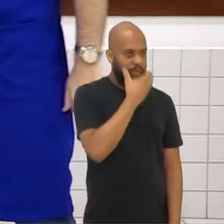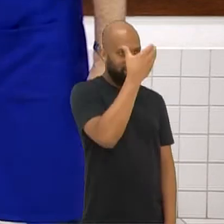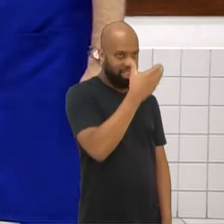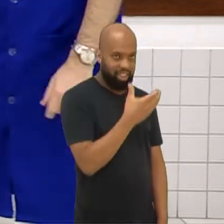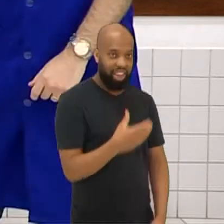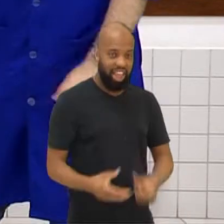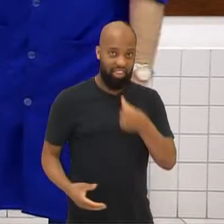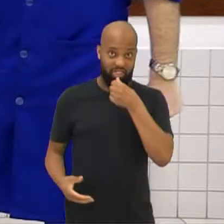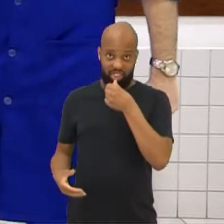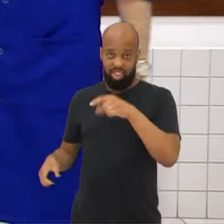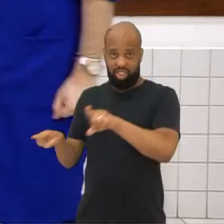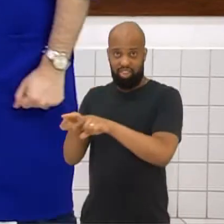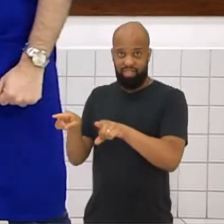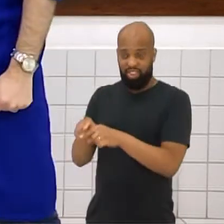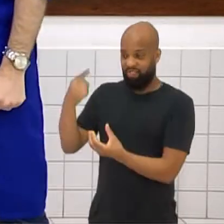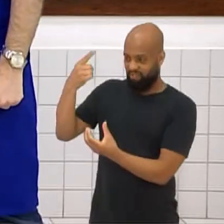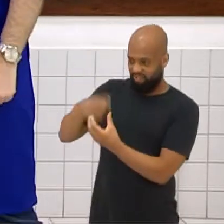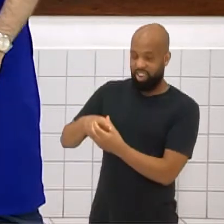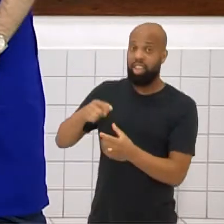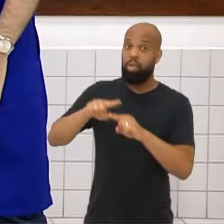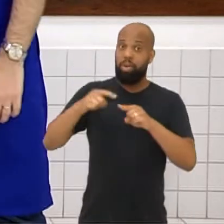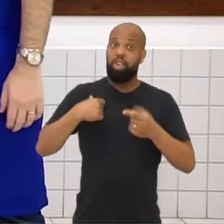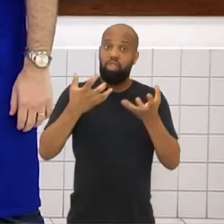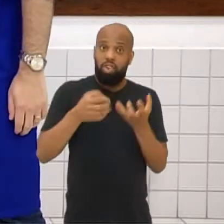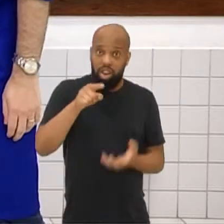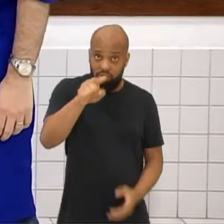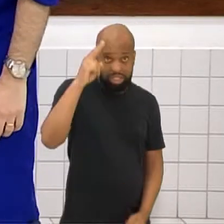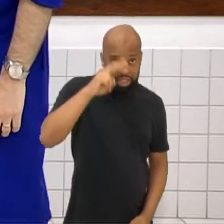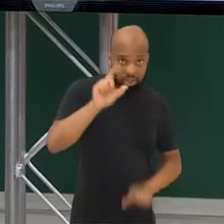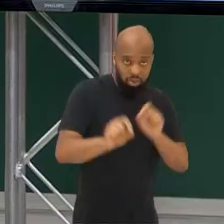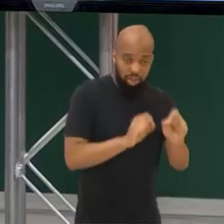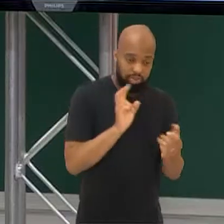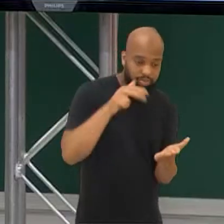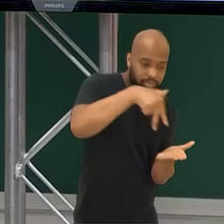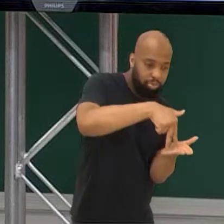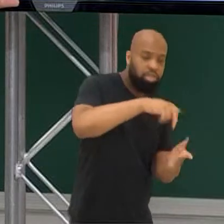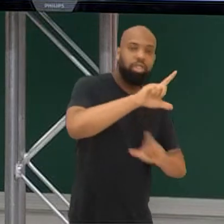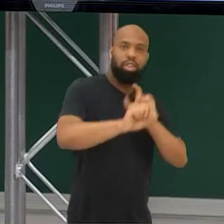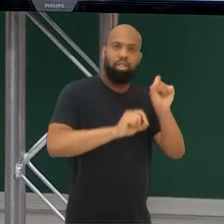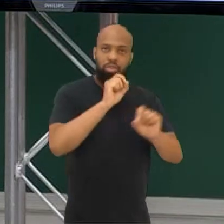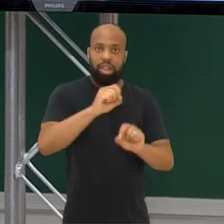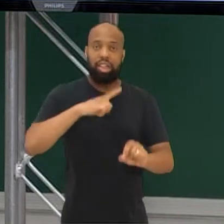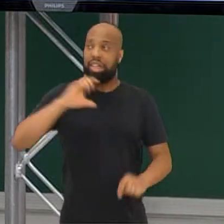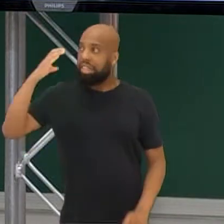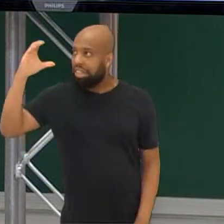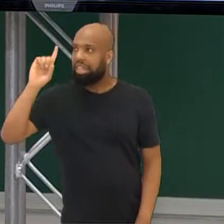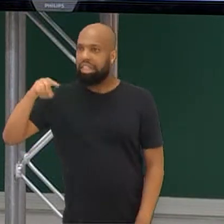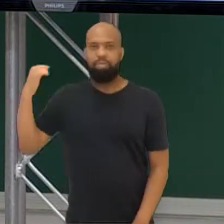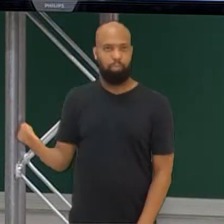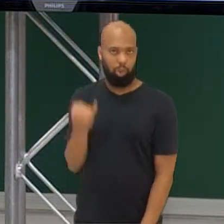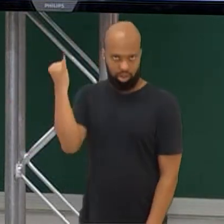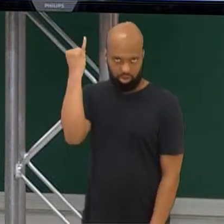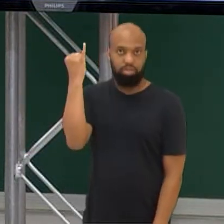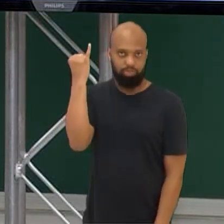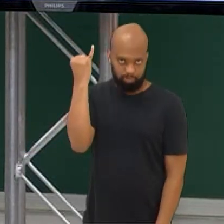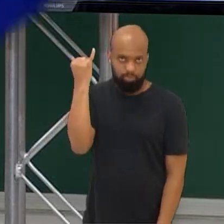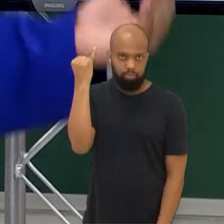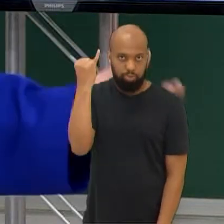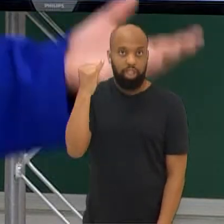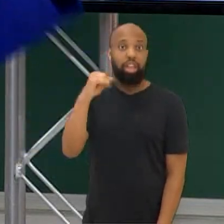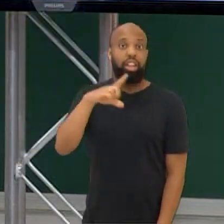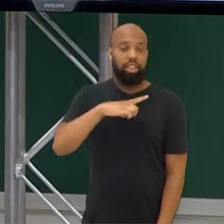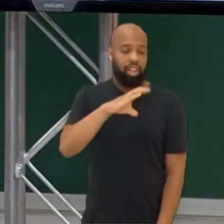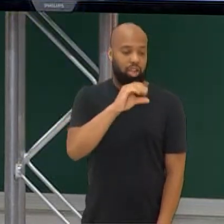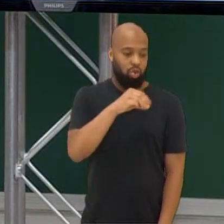vina. Mas eu espero que vocês lembrem que no positivismo a gente coloca a questão da ciência como fundamental, né? O